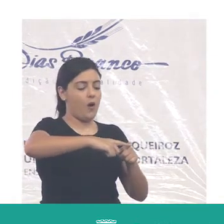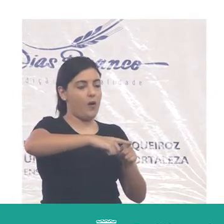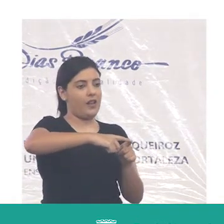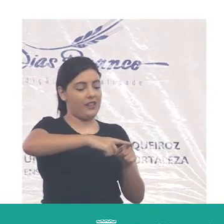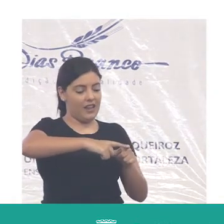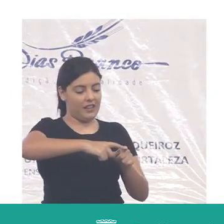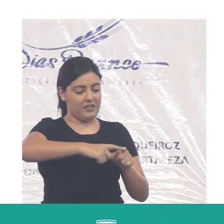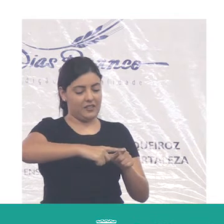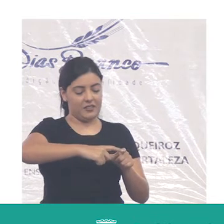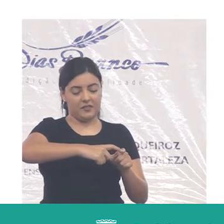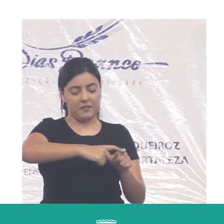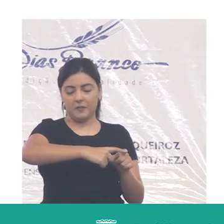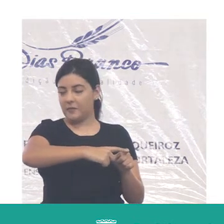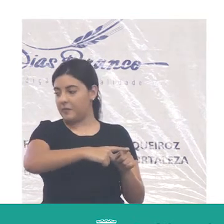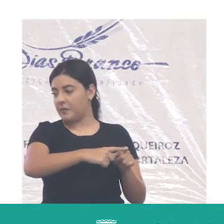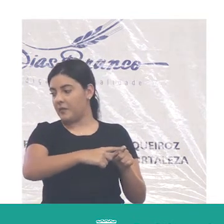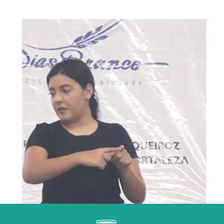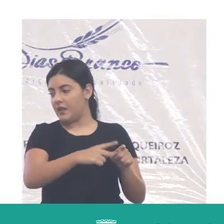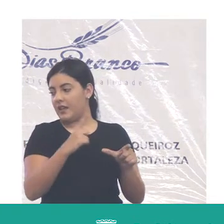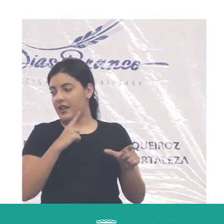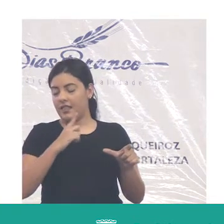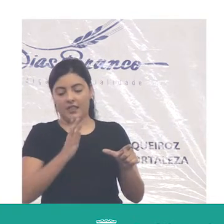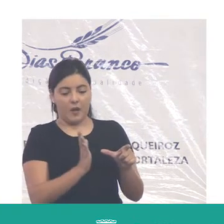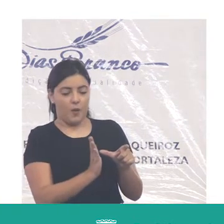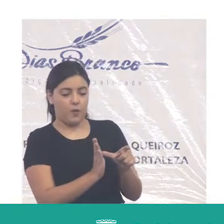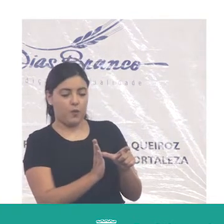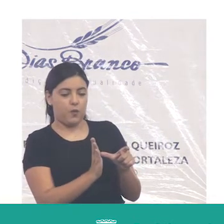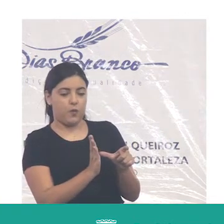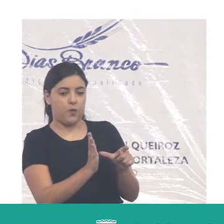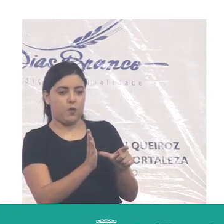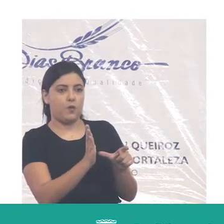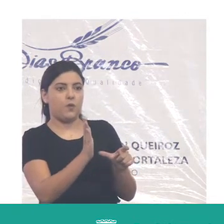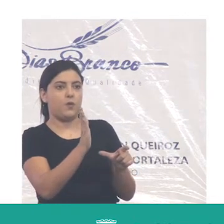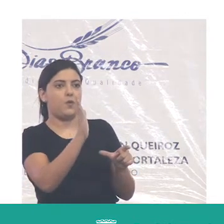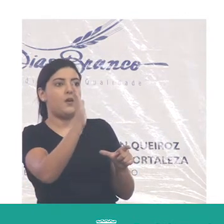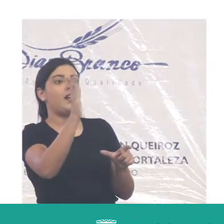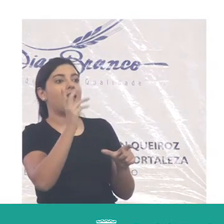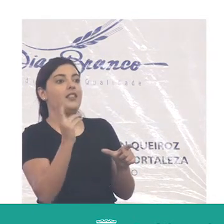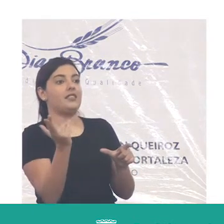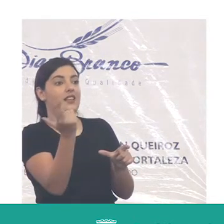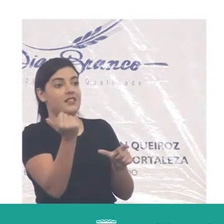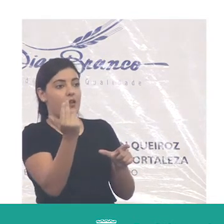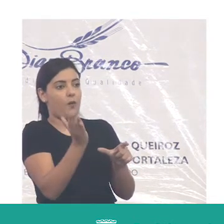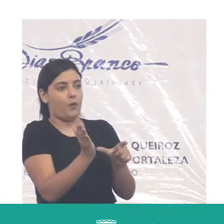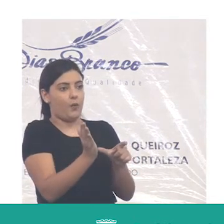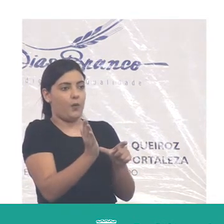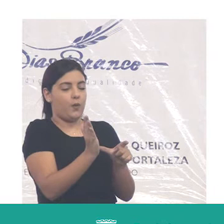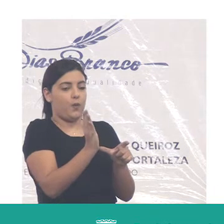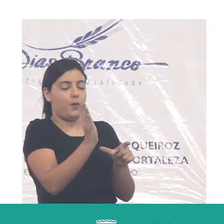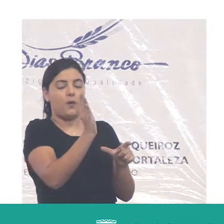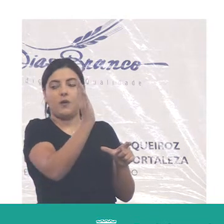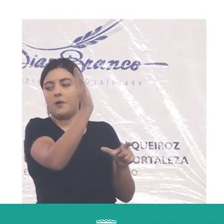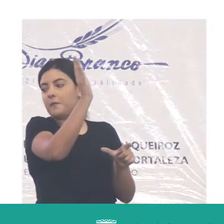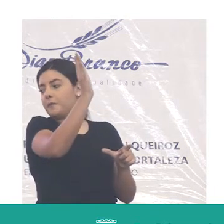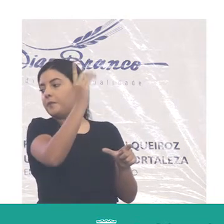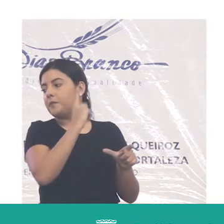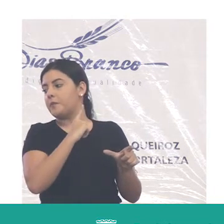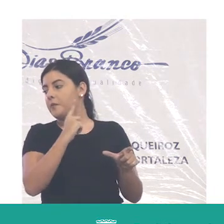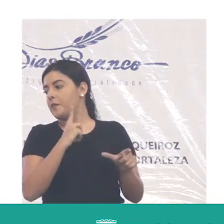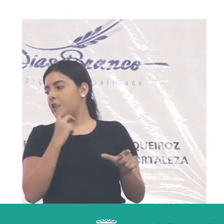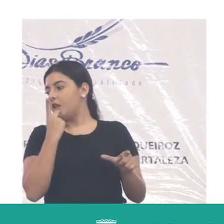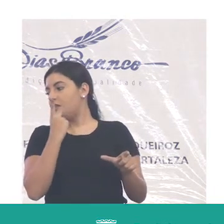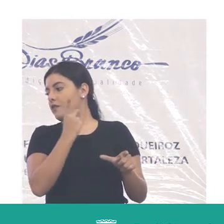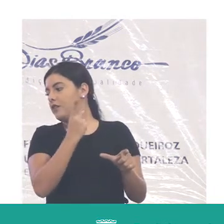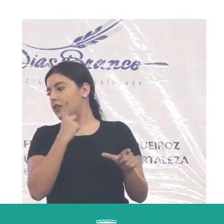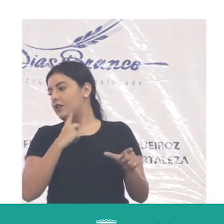foi? Disse que era um quadrado no chão. E estou enxergando que ela se inclinou, a figura aí, ó. E ele disse mais, disse que essa